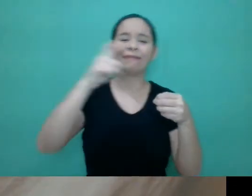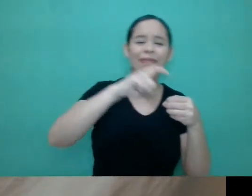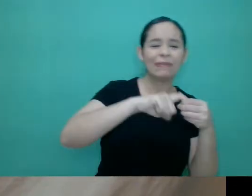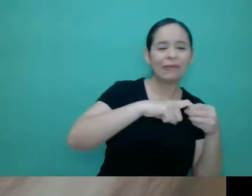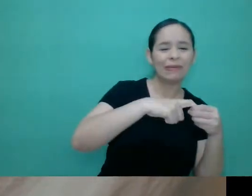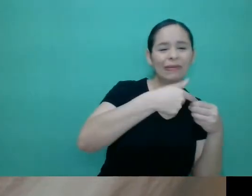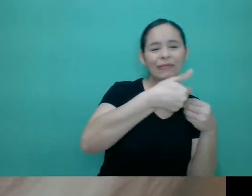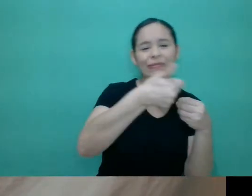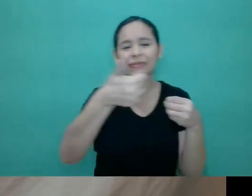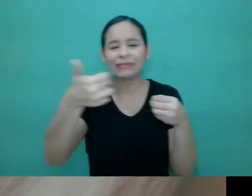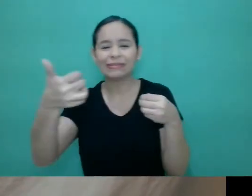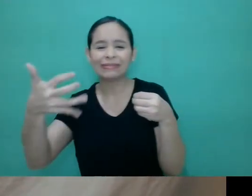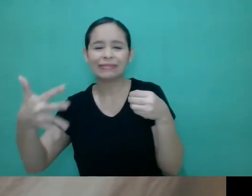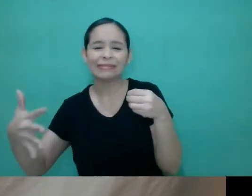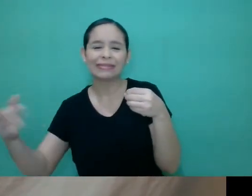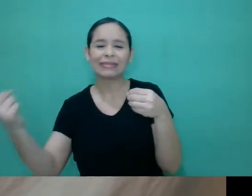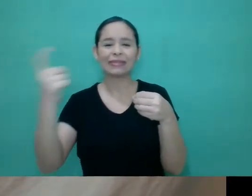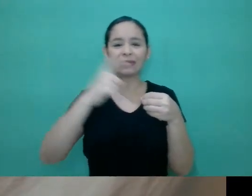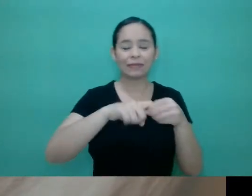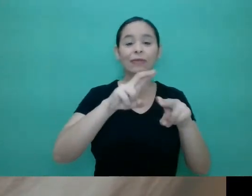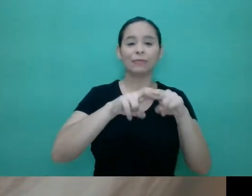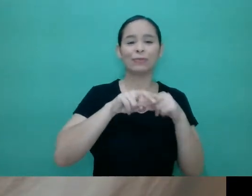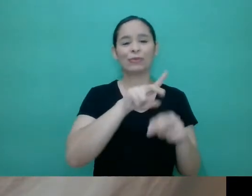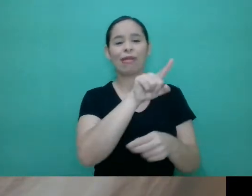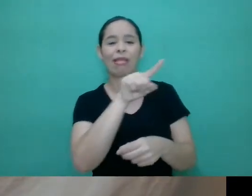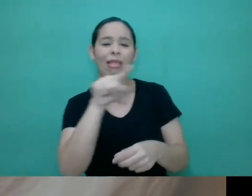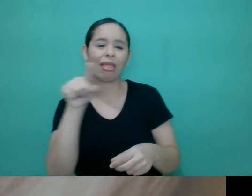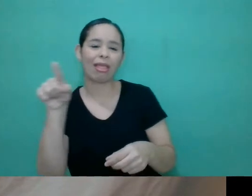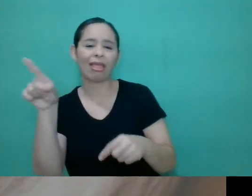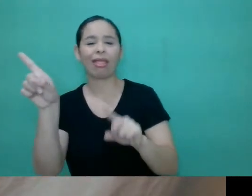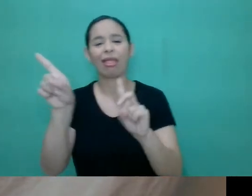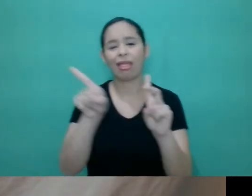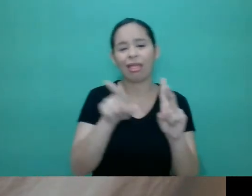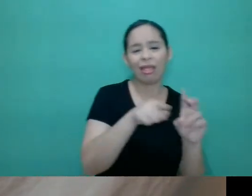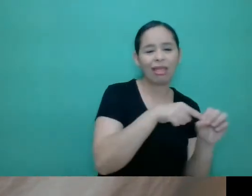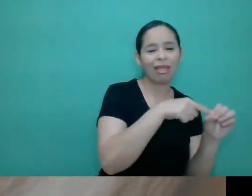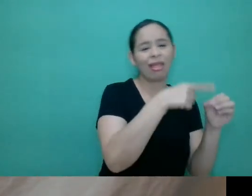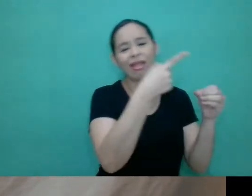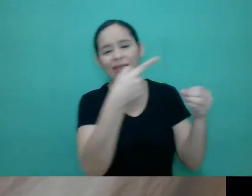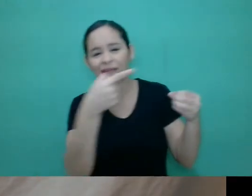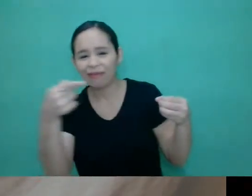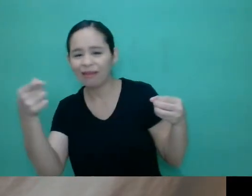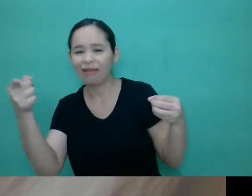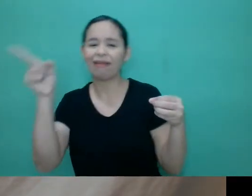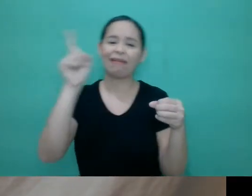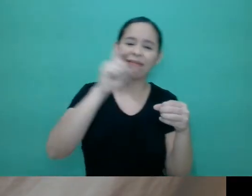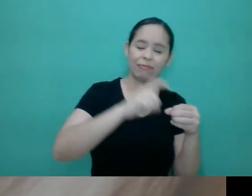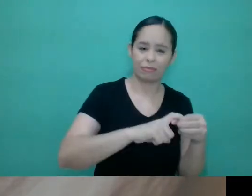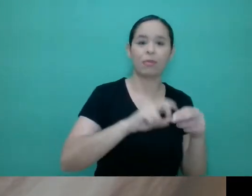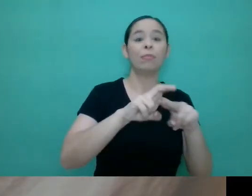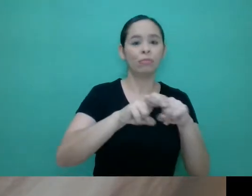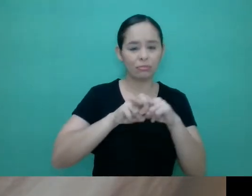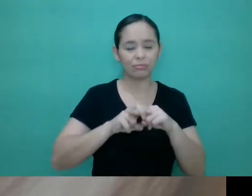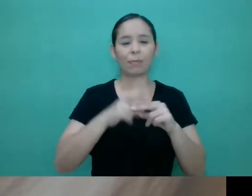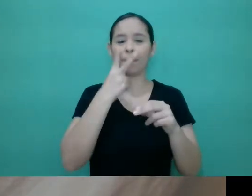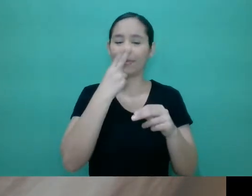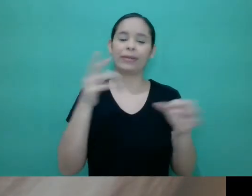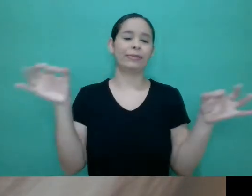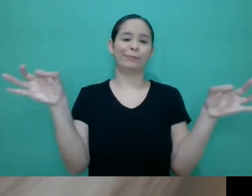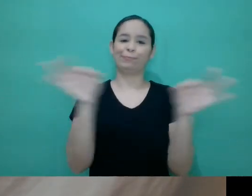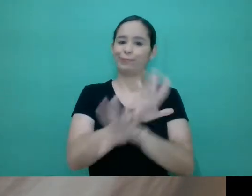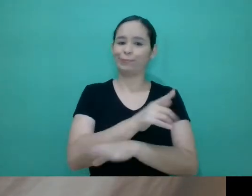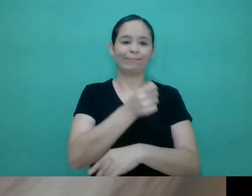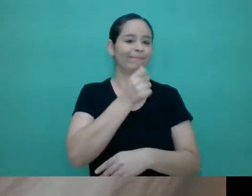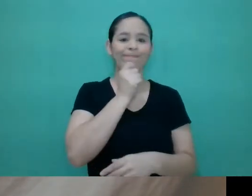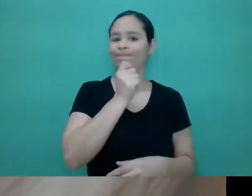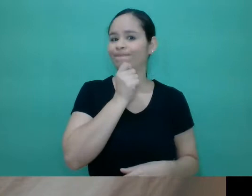flashbacks dos temas, das escritas, os conteúdos, traz essa ideia realmente do inacabamento na escrita,